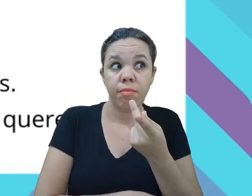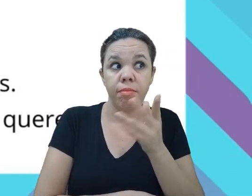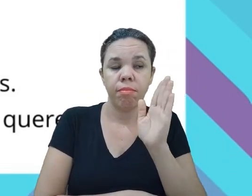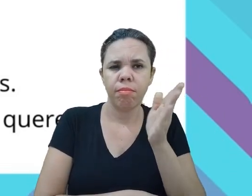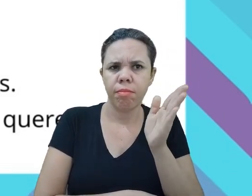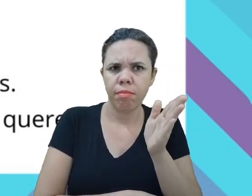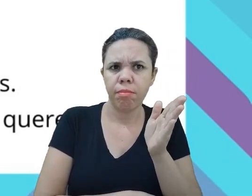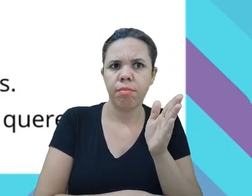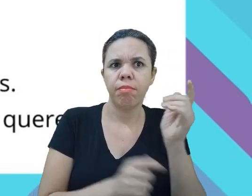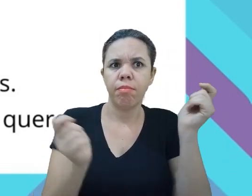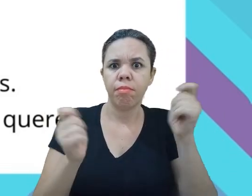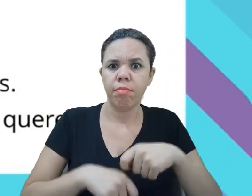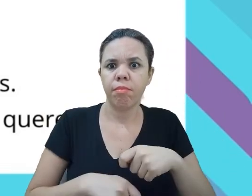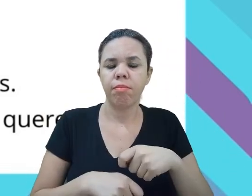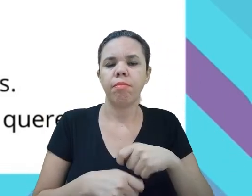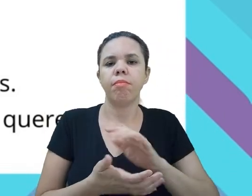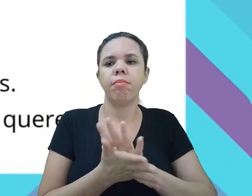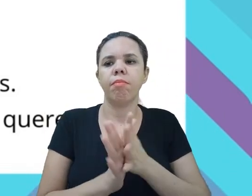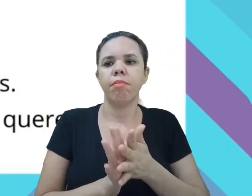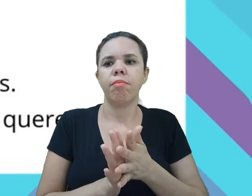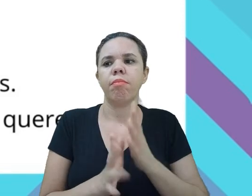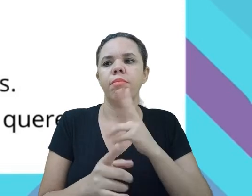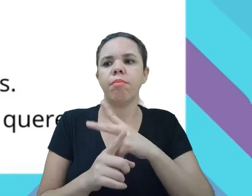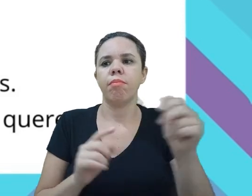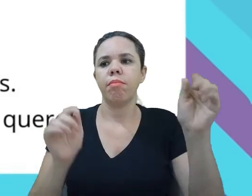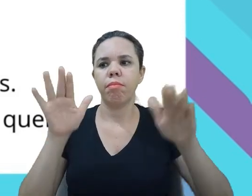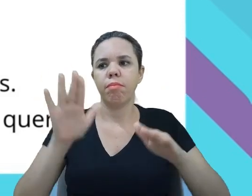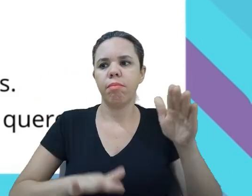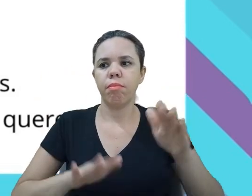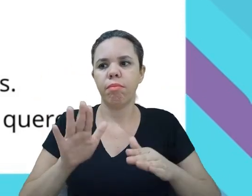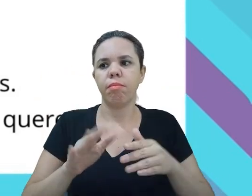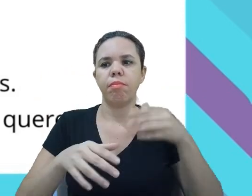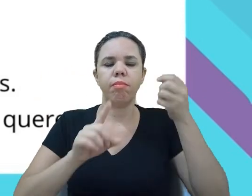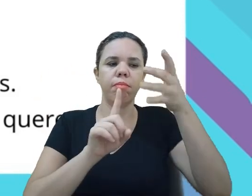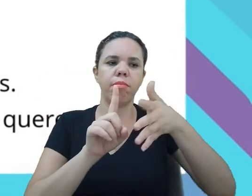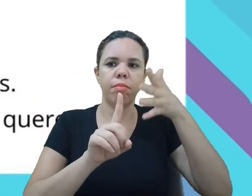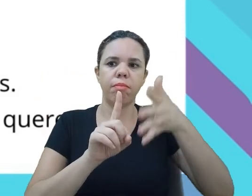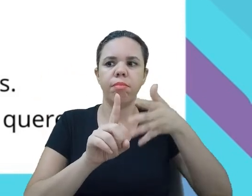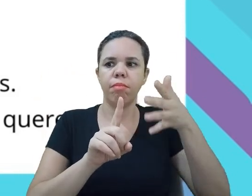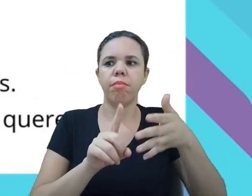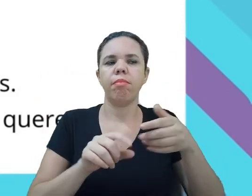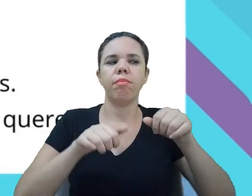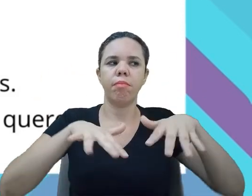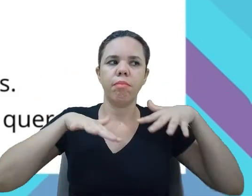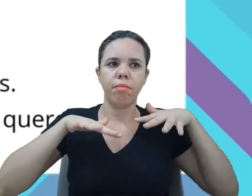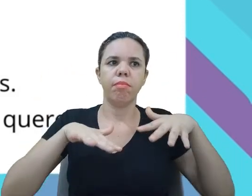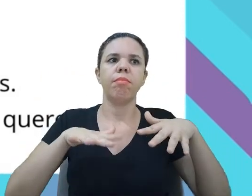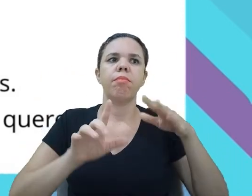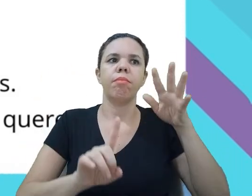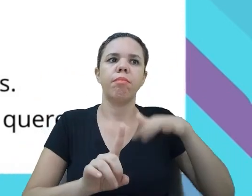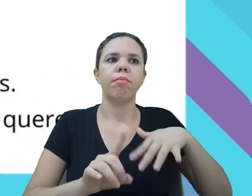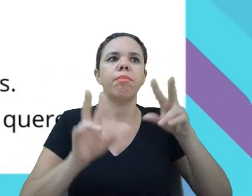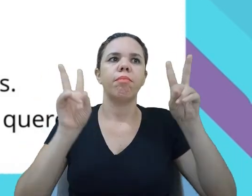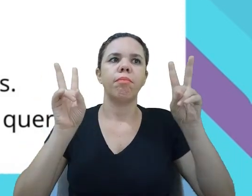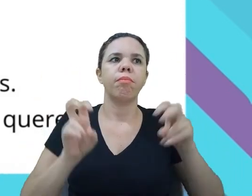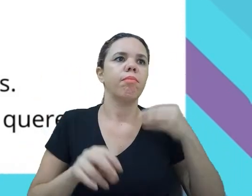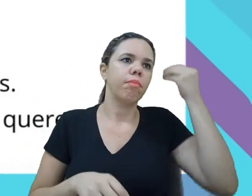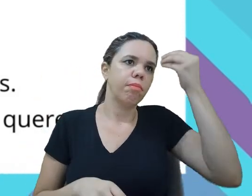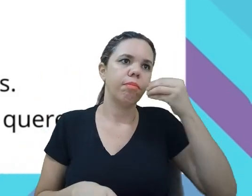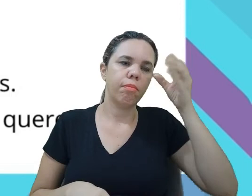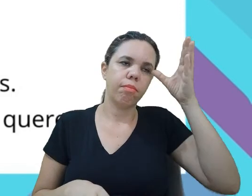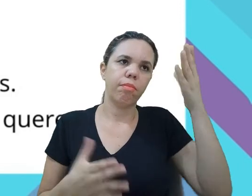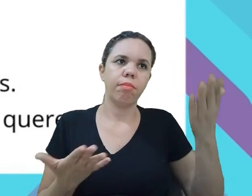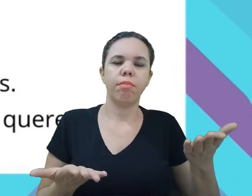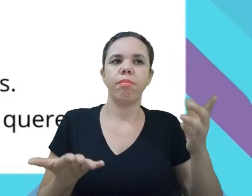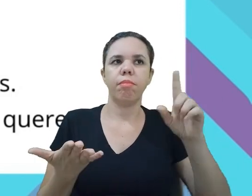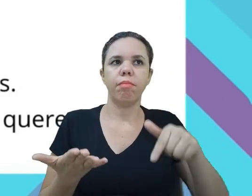do relacionamento, evitando a rejeição. A rígido na personagem Nojinho também refere: galerinha descolada